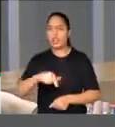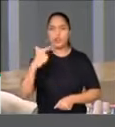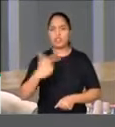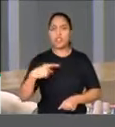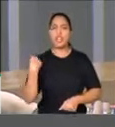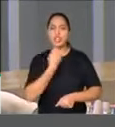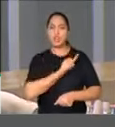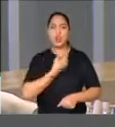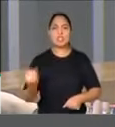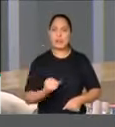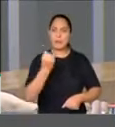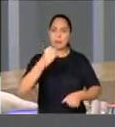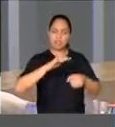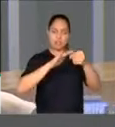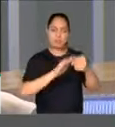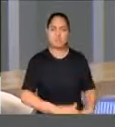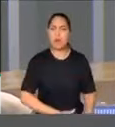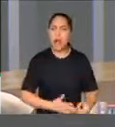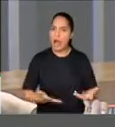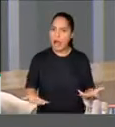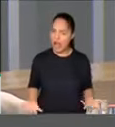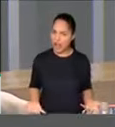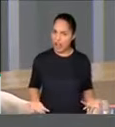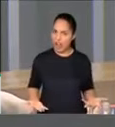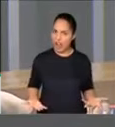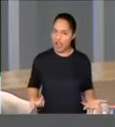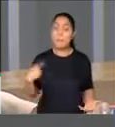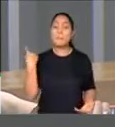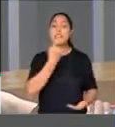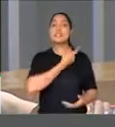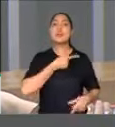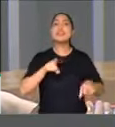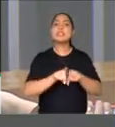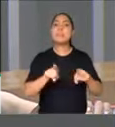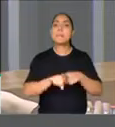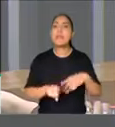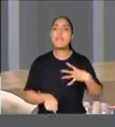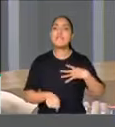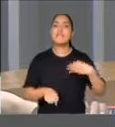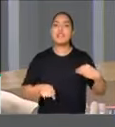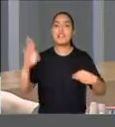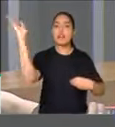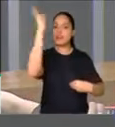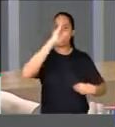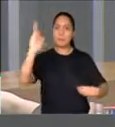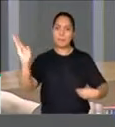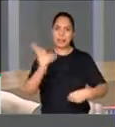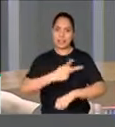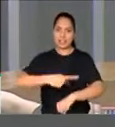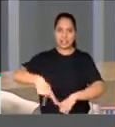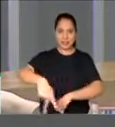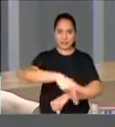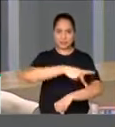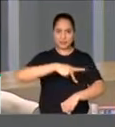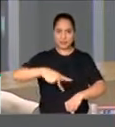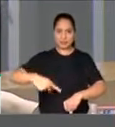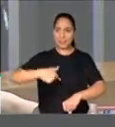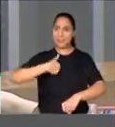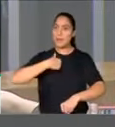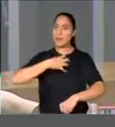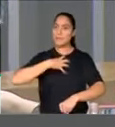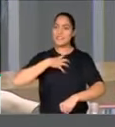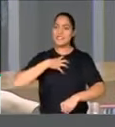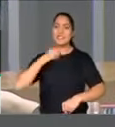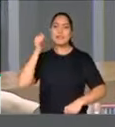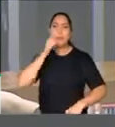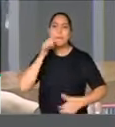importantes. Nós somos filhos dessa pátria. E eu me sinto uma mulher